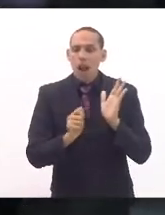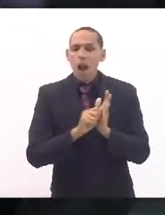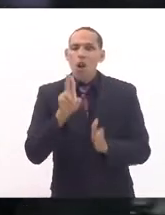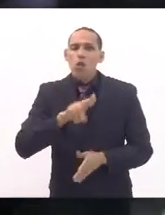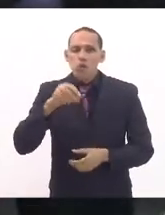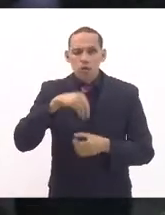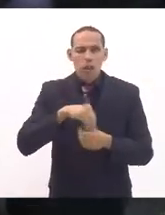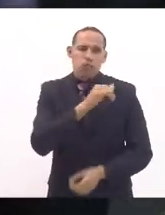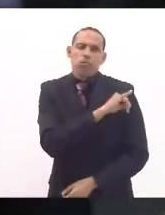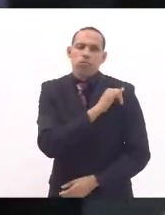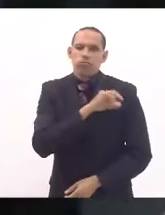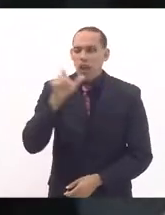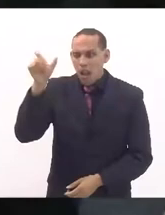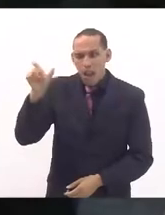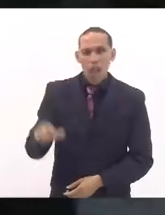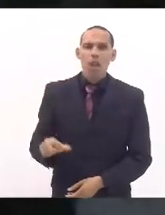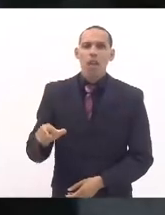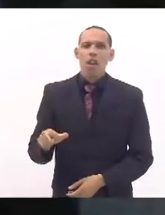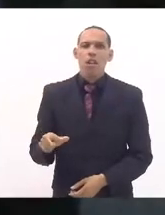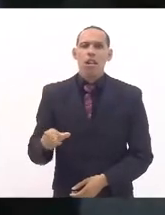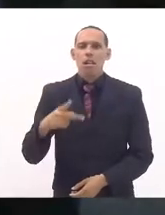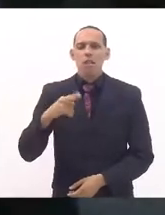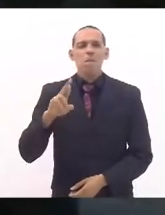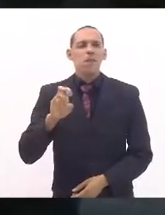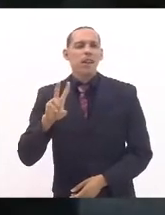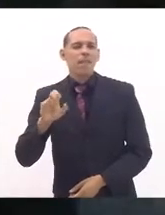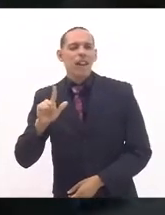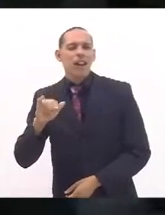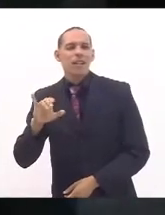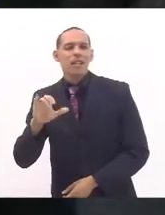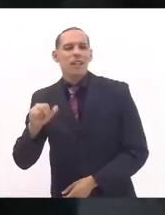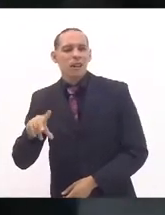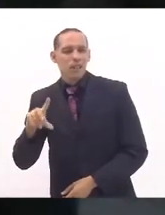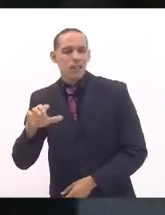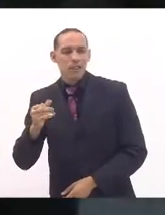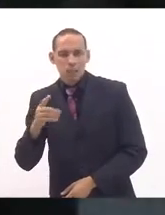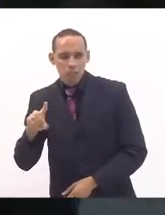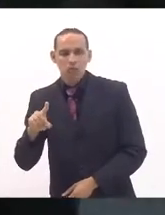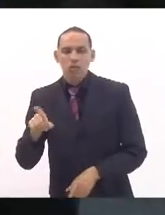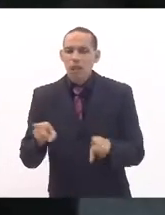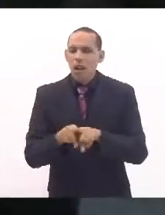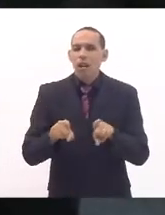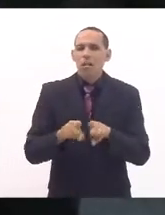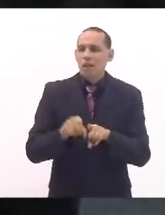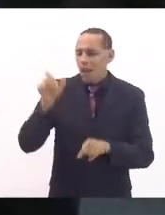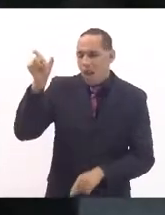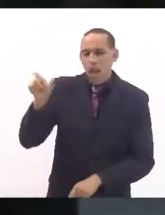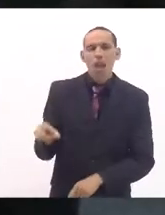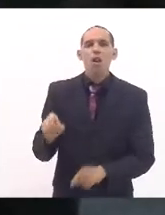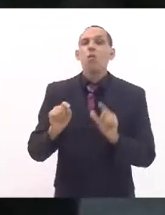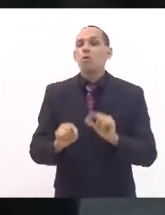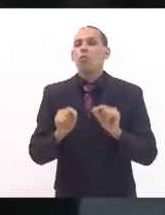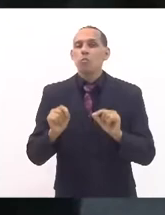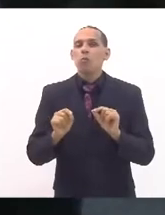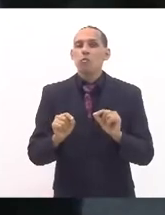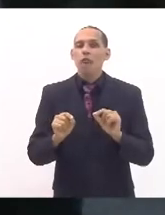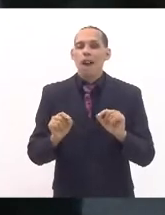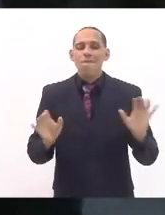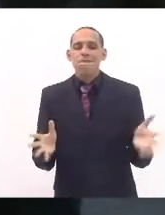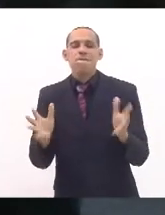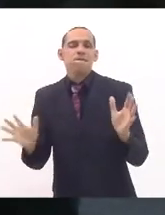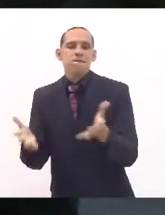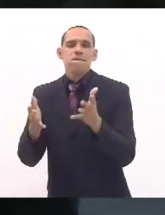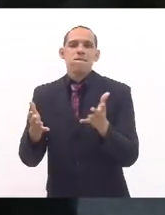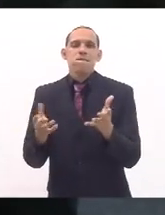Janeiro. Ele não só está prevaricando, como também, eu não tenho dúvida, que ele está fazendo apologia ao